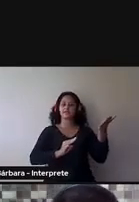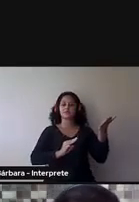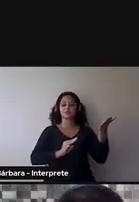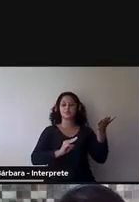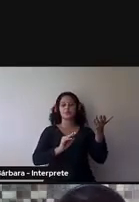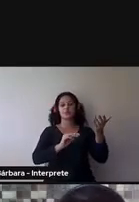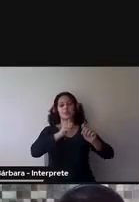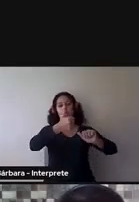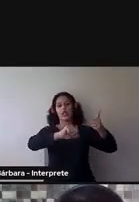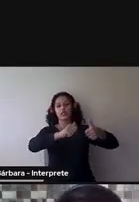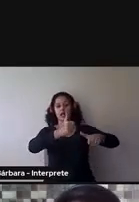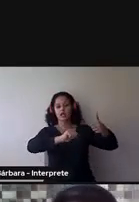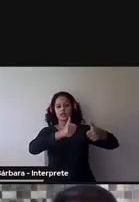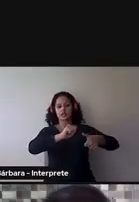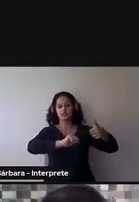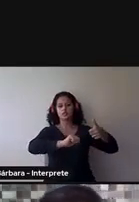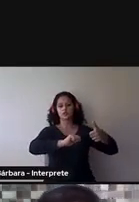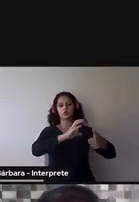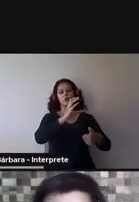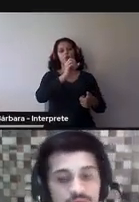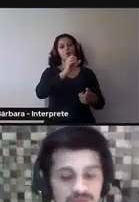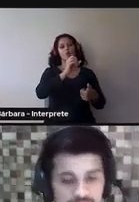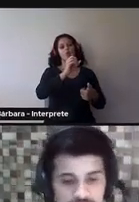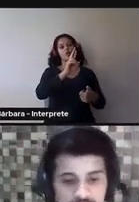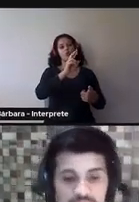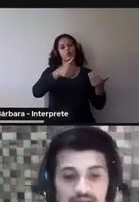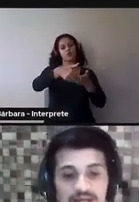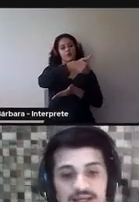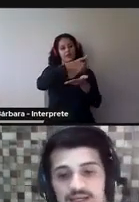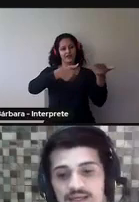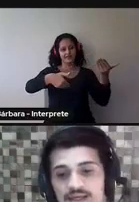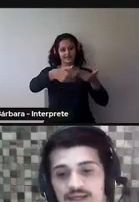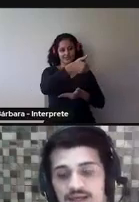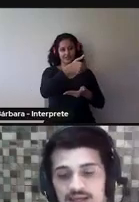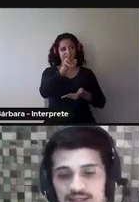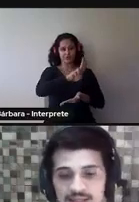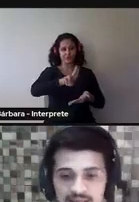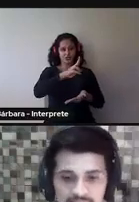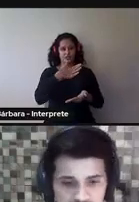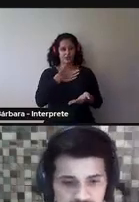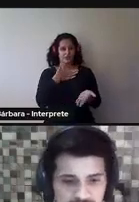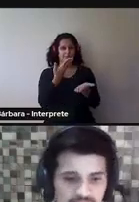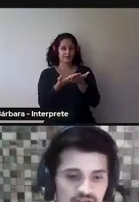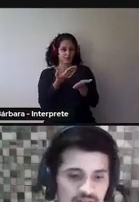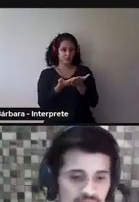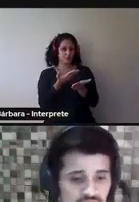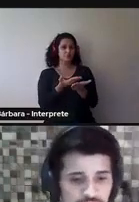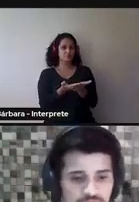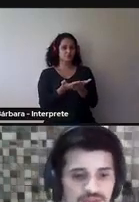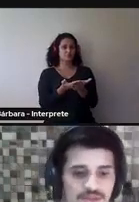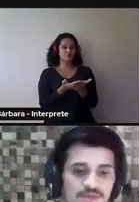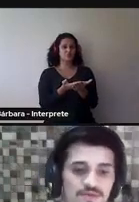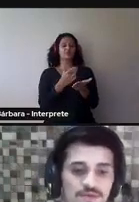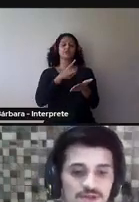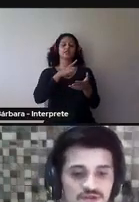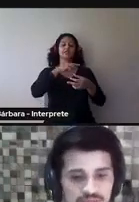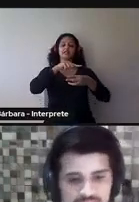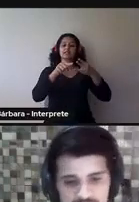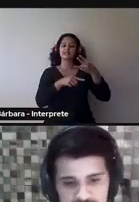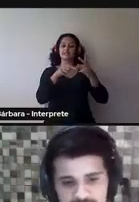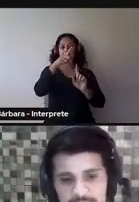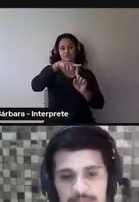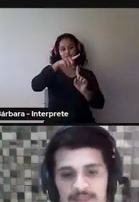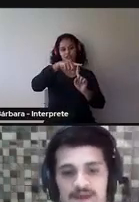que foi utilizado, no caso, no meu estudo, em que, dentre esses, existem três tipos, que são os modelos